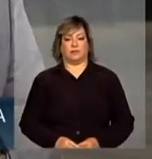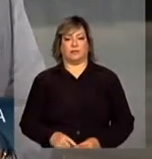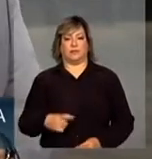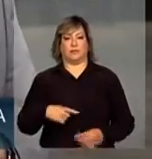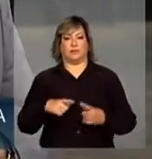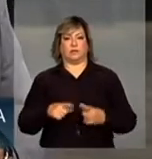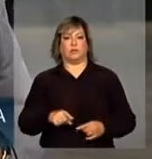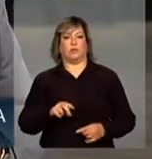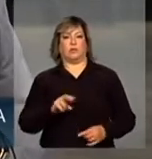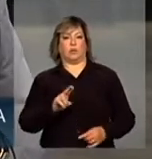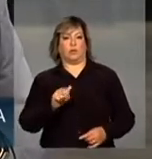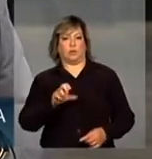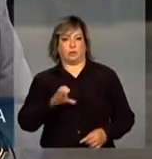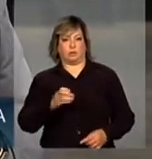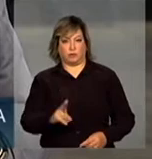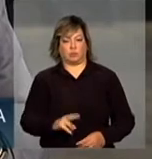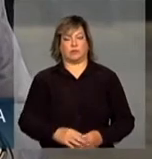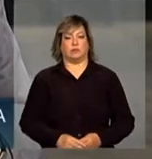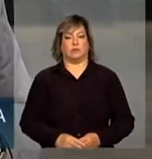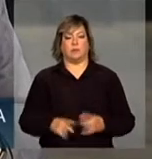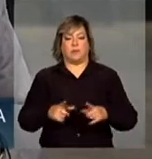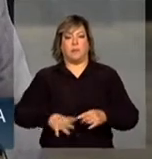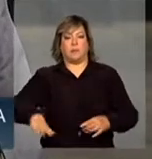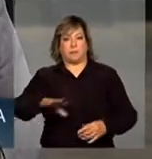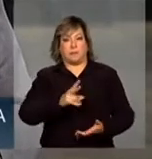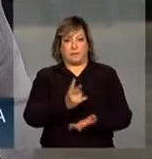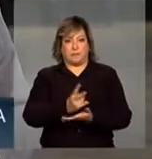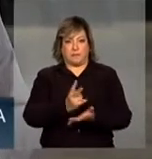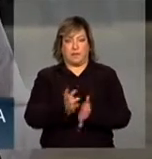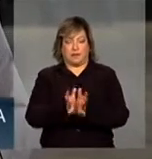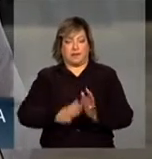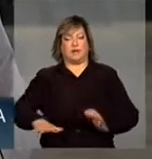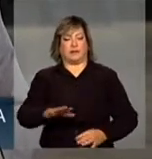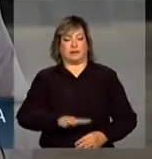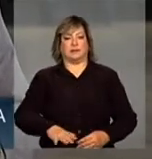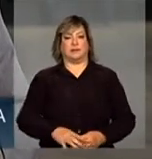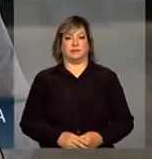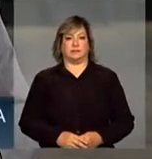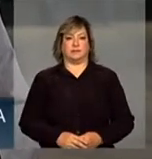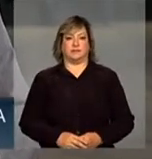Açu. Na mesma área do Porto de Açu, é isso? Na mesma área.